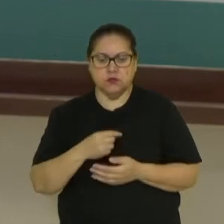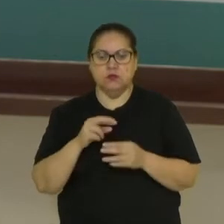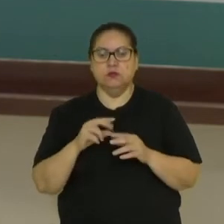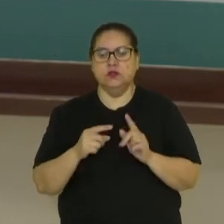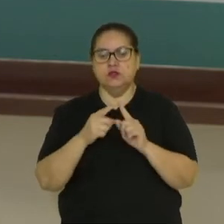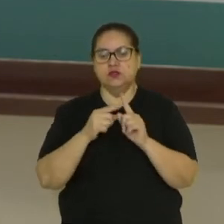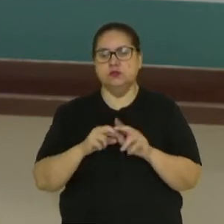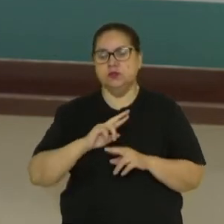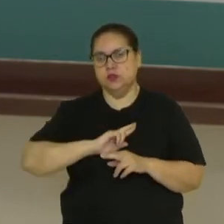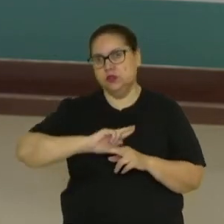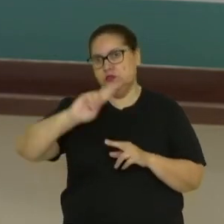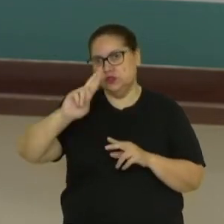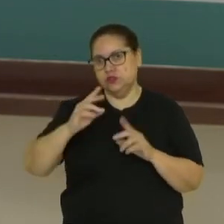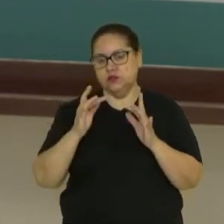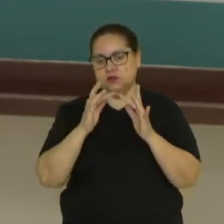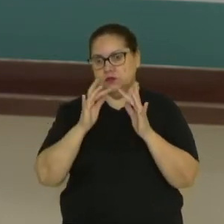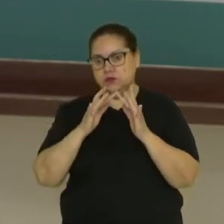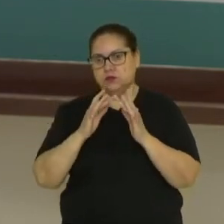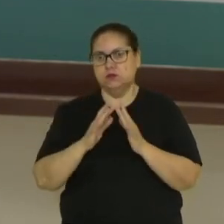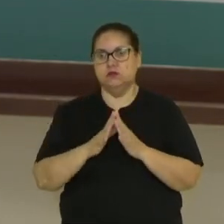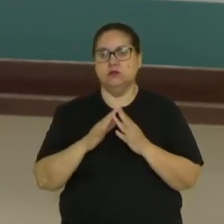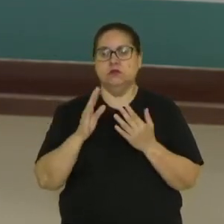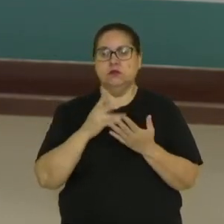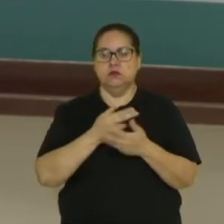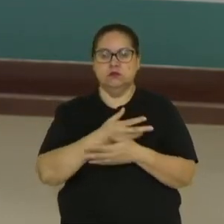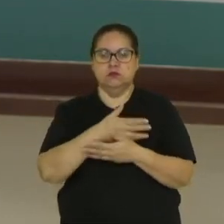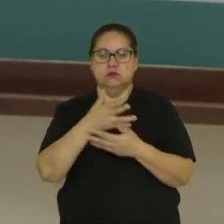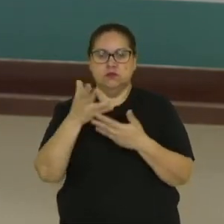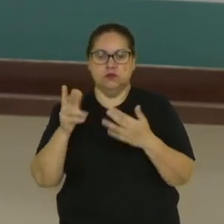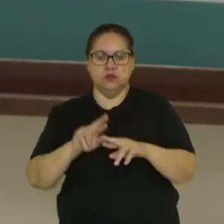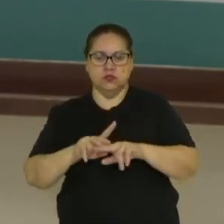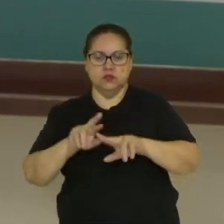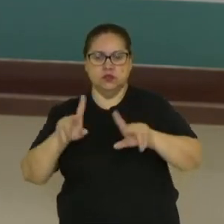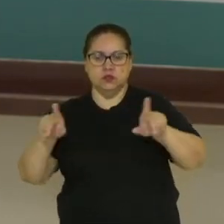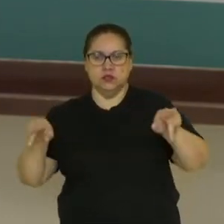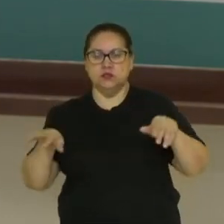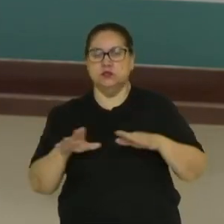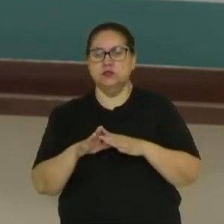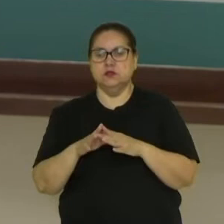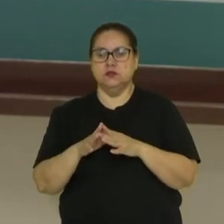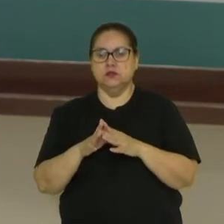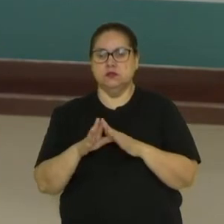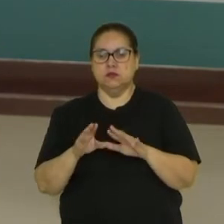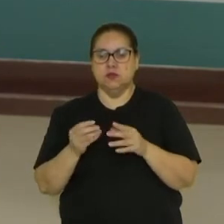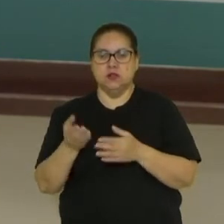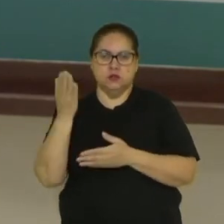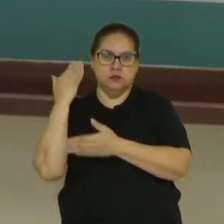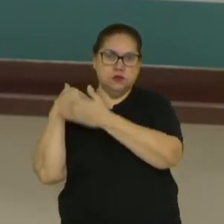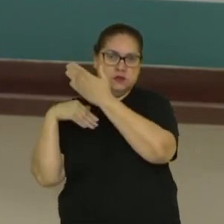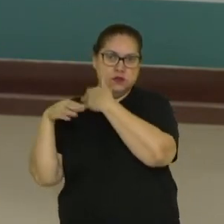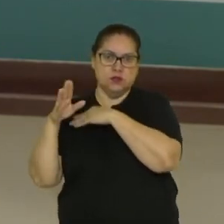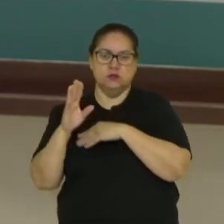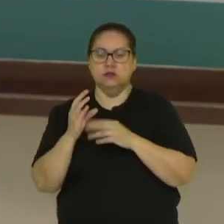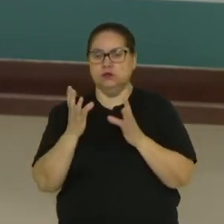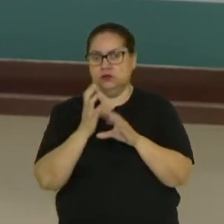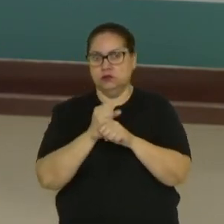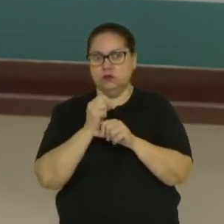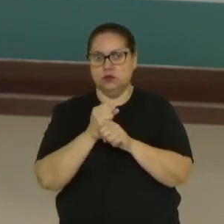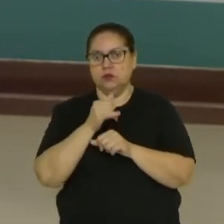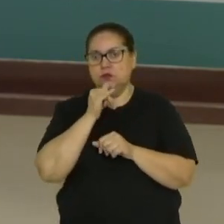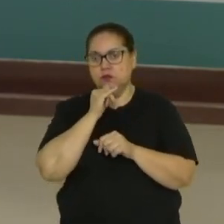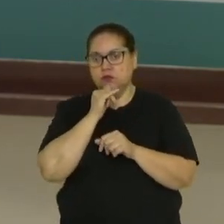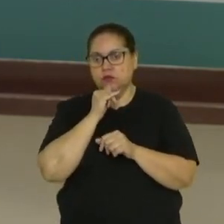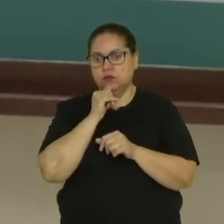né, ligados aí ao esoterismo, ao culto, né, aos antepassados de um modo geral, como por exemplo